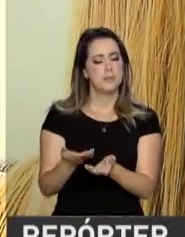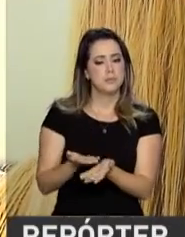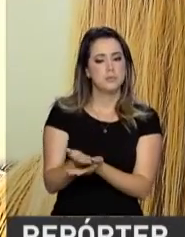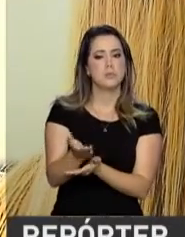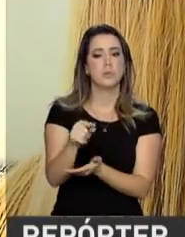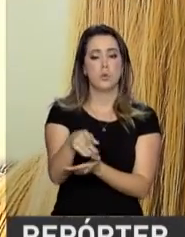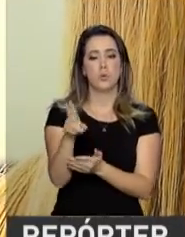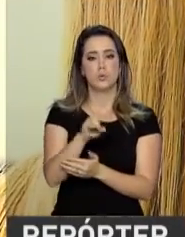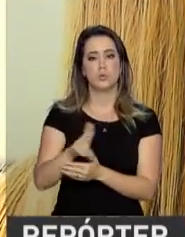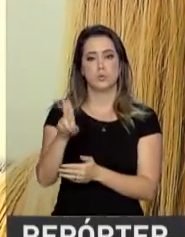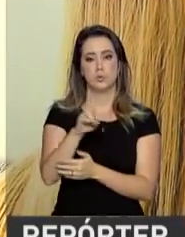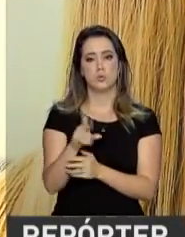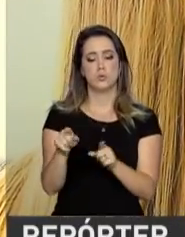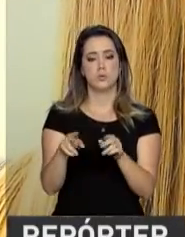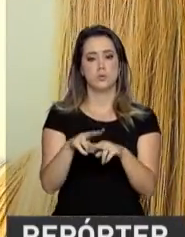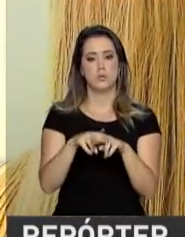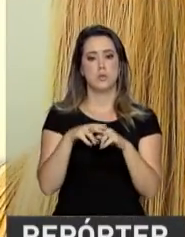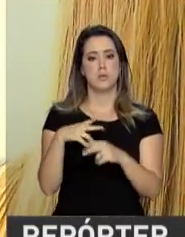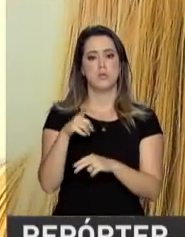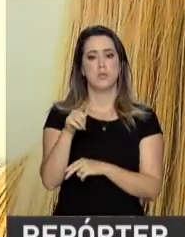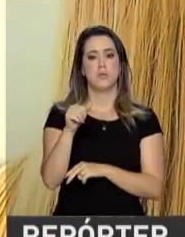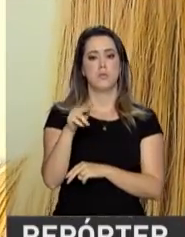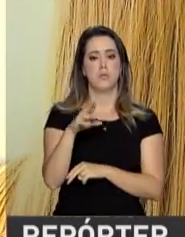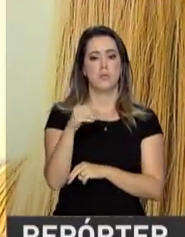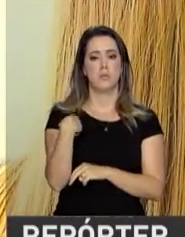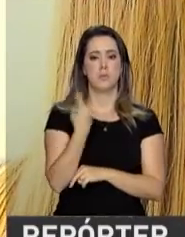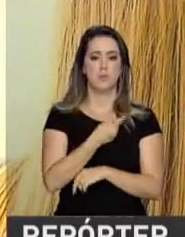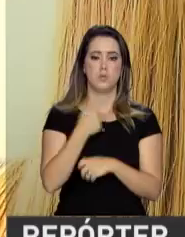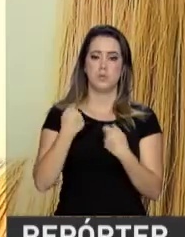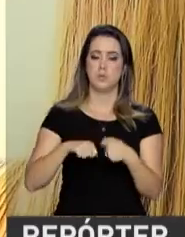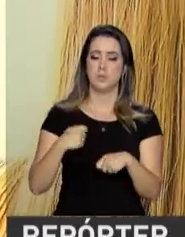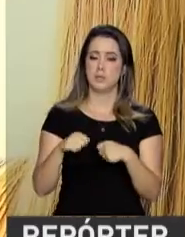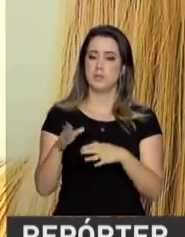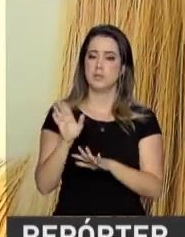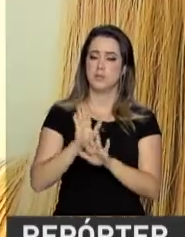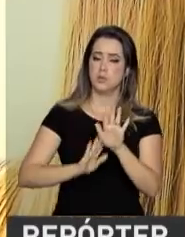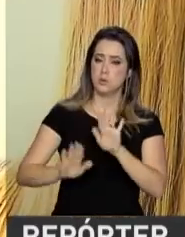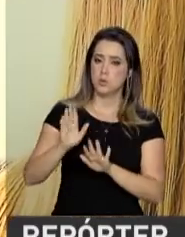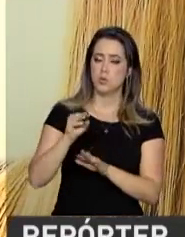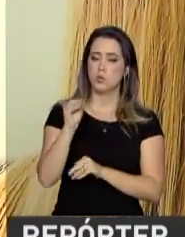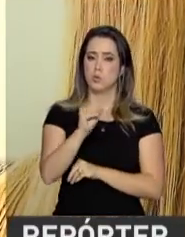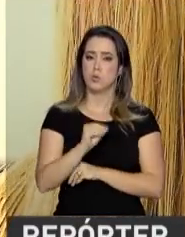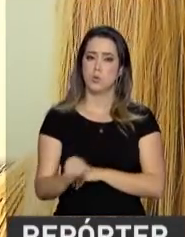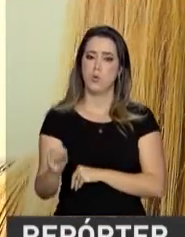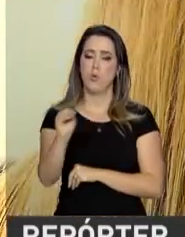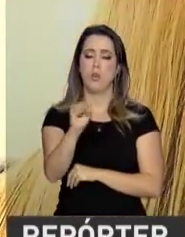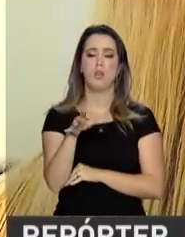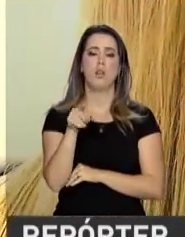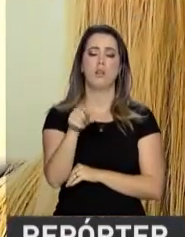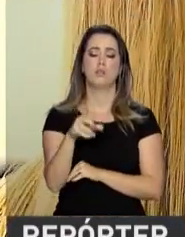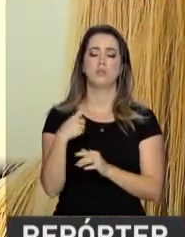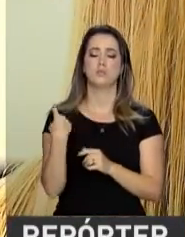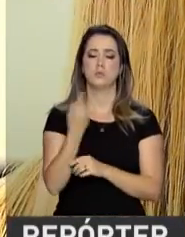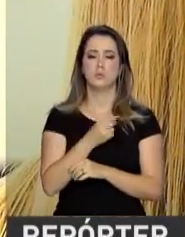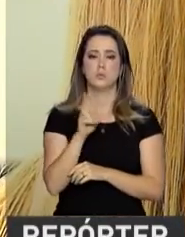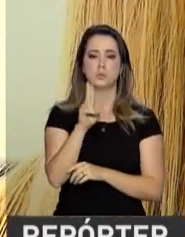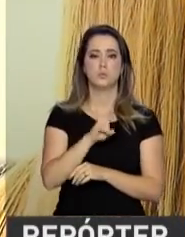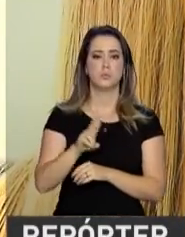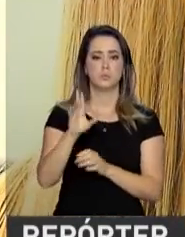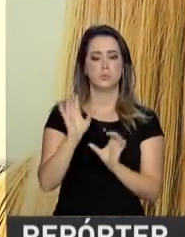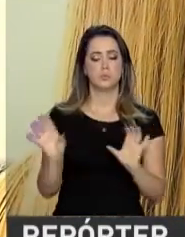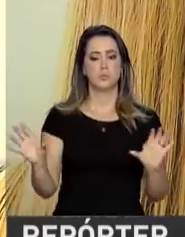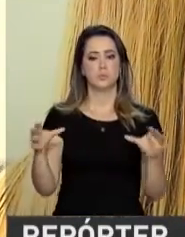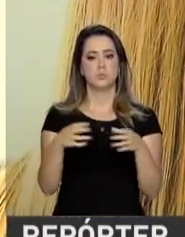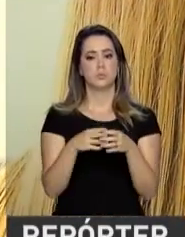já consumida por meio do lago paranoá e nós então na certa forma somos uma parte grande da população distrito